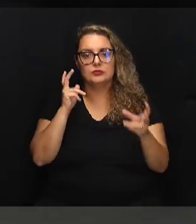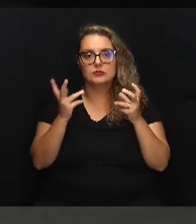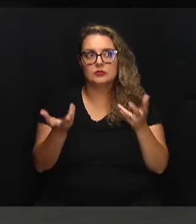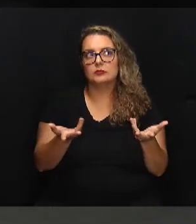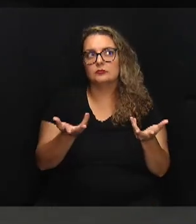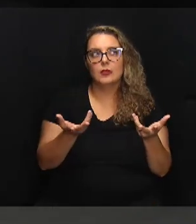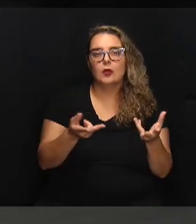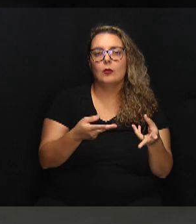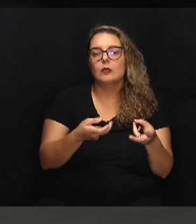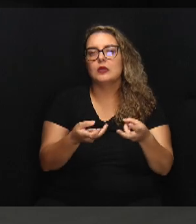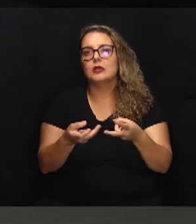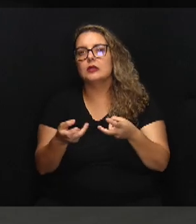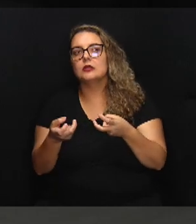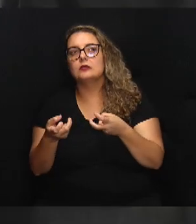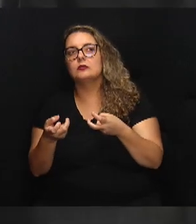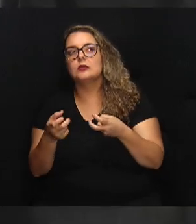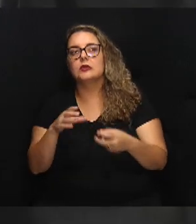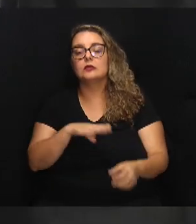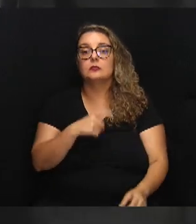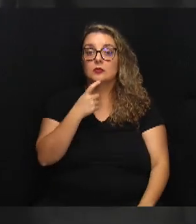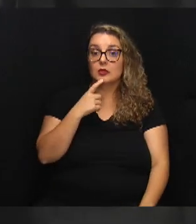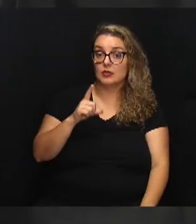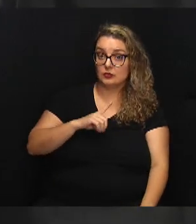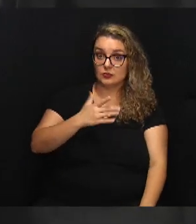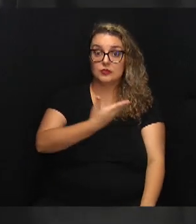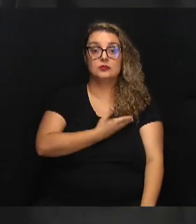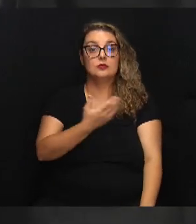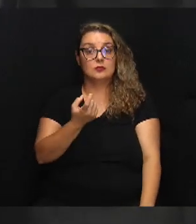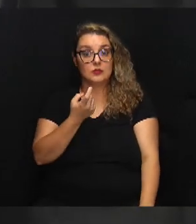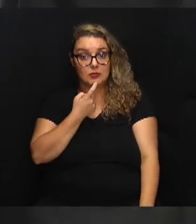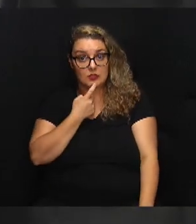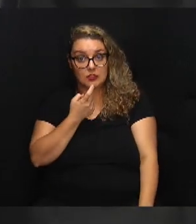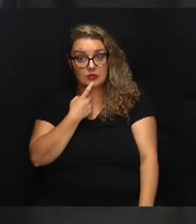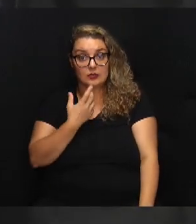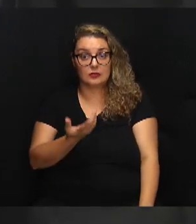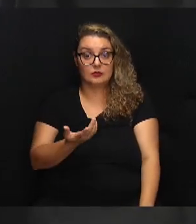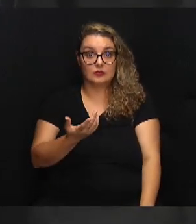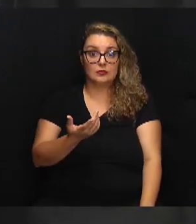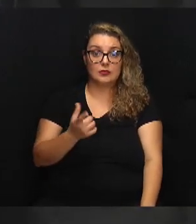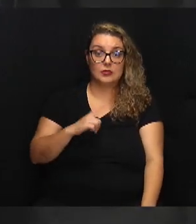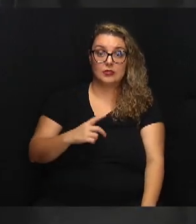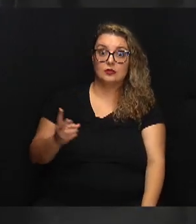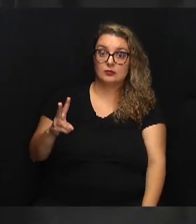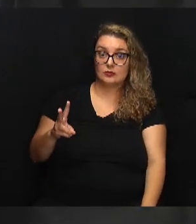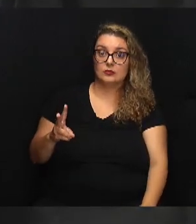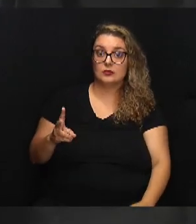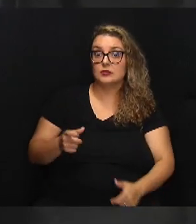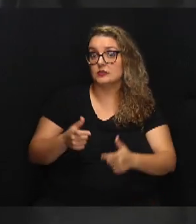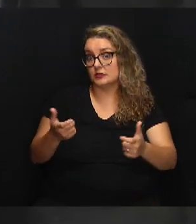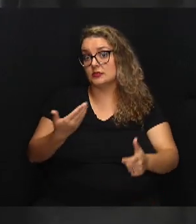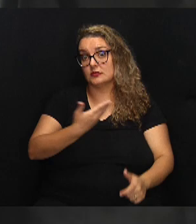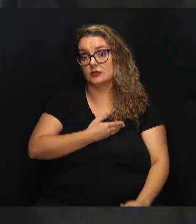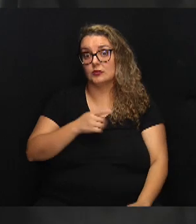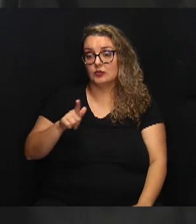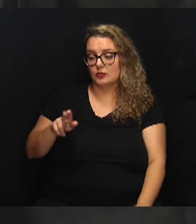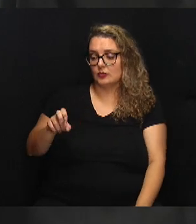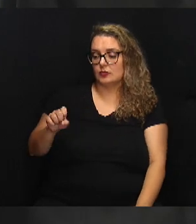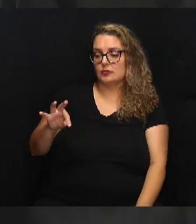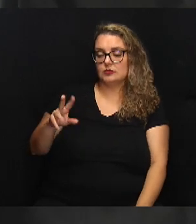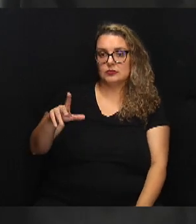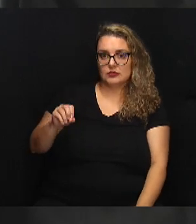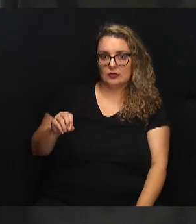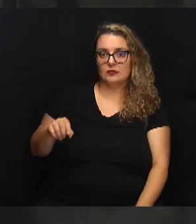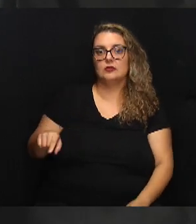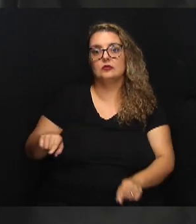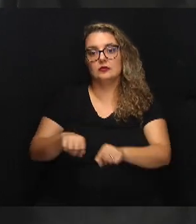Campinas? Como que é essa história? Eu tinha amigos de Campinas, tenho dois grandes amigos de Campinas, o Gustavo e o Fábio,